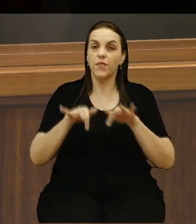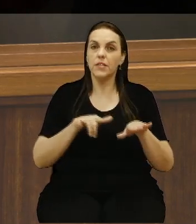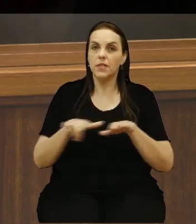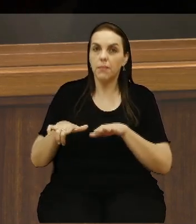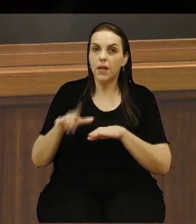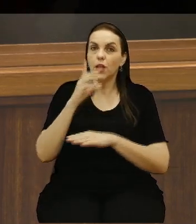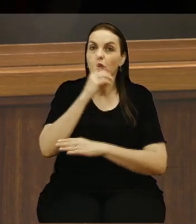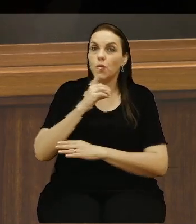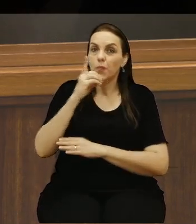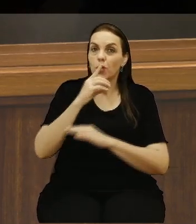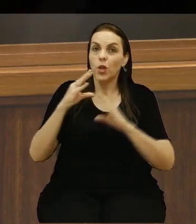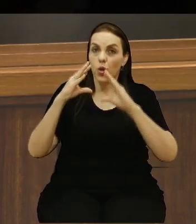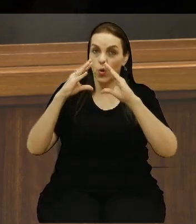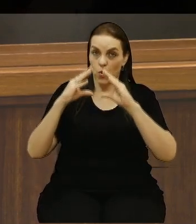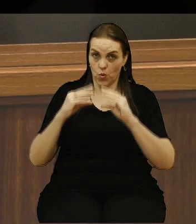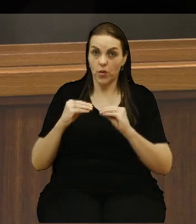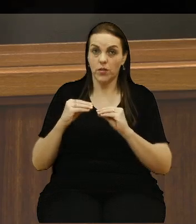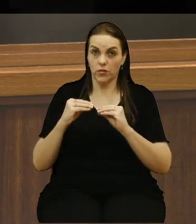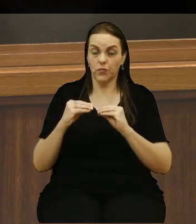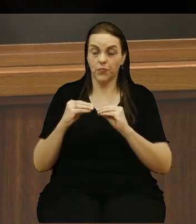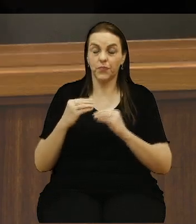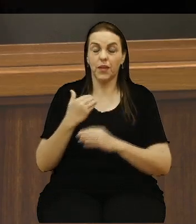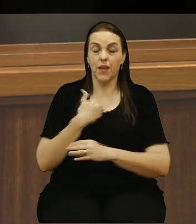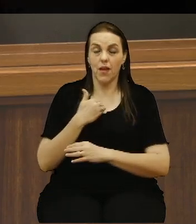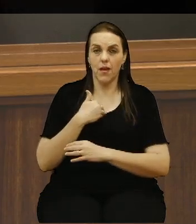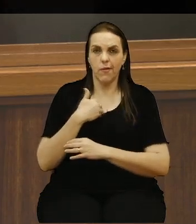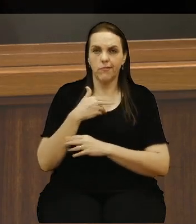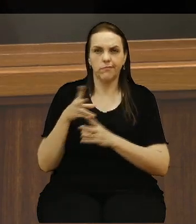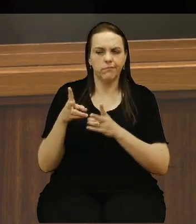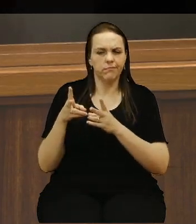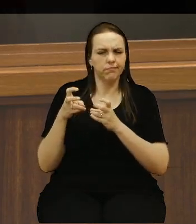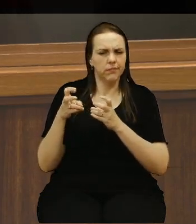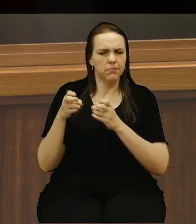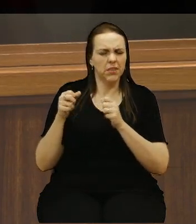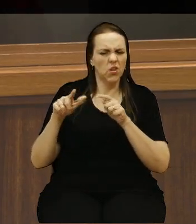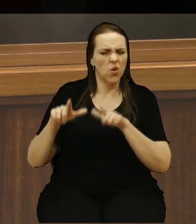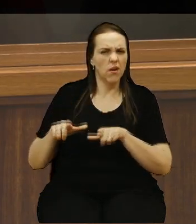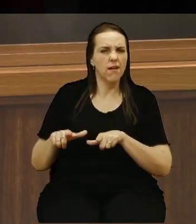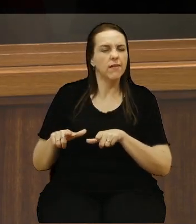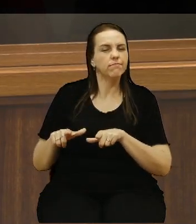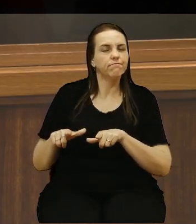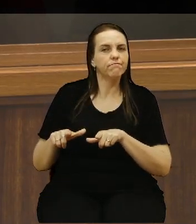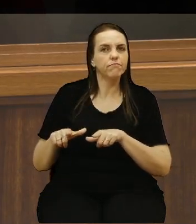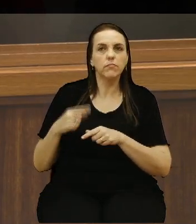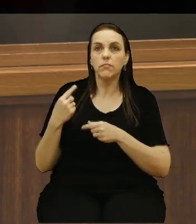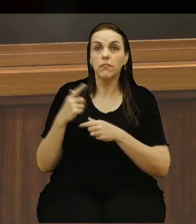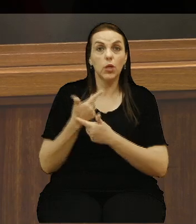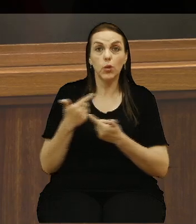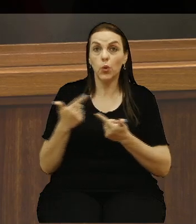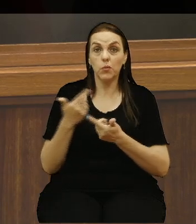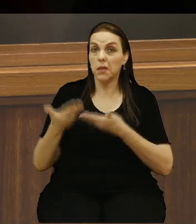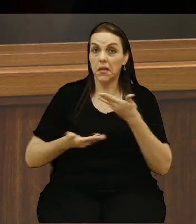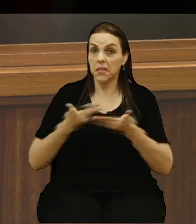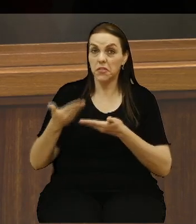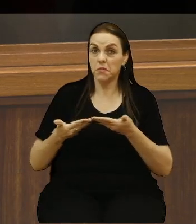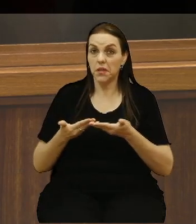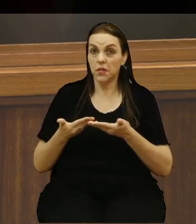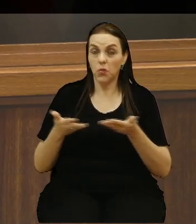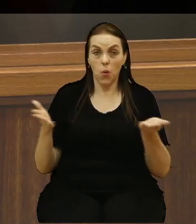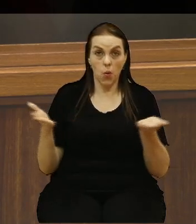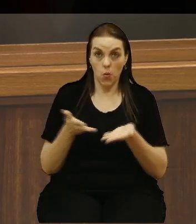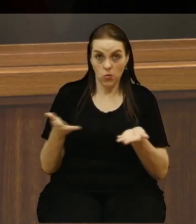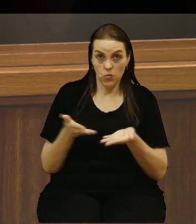domingo à noite, eu vi em algum lugar que não teria atendimento, nem